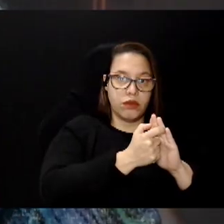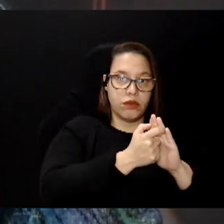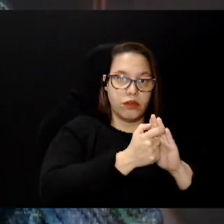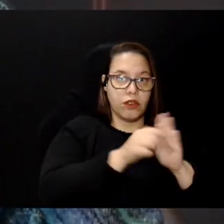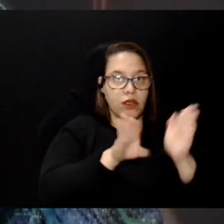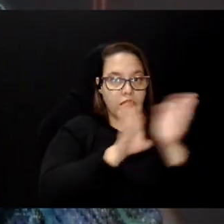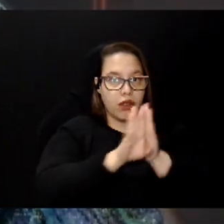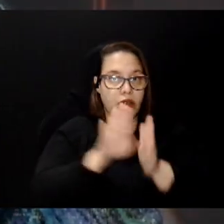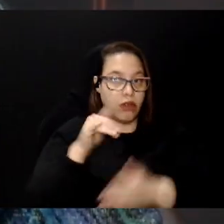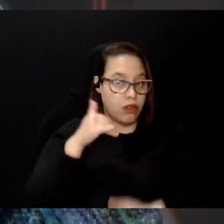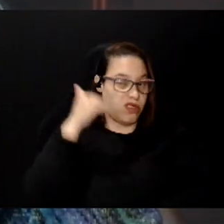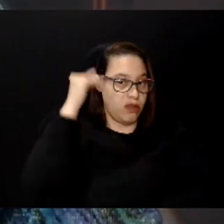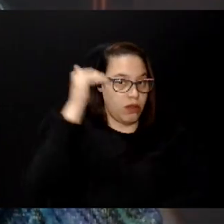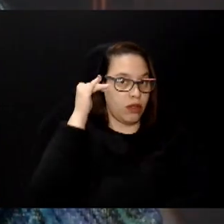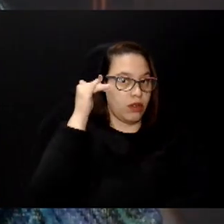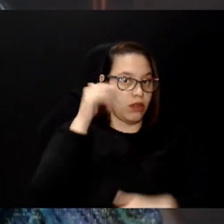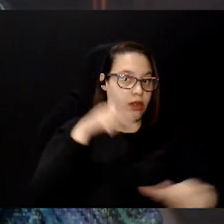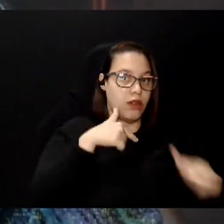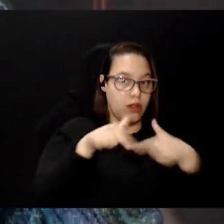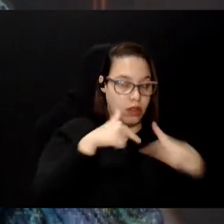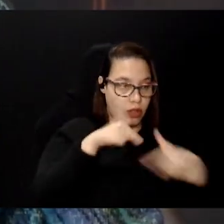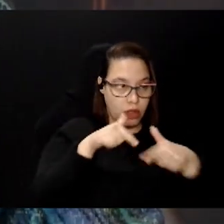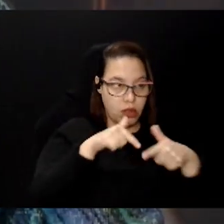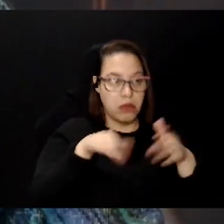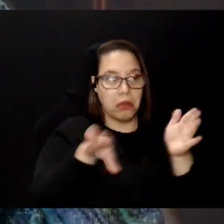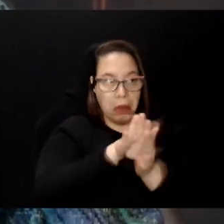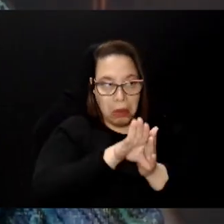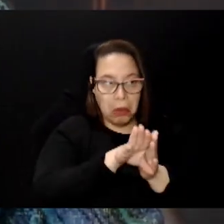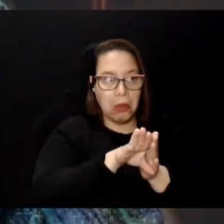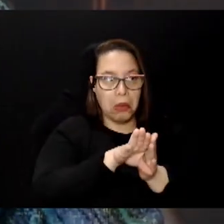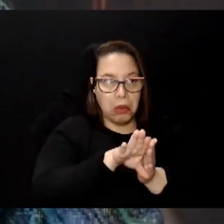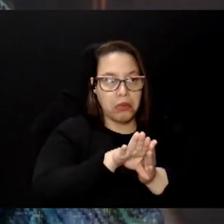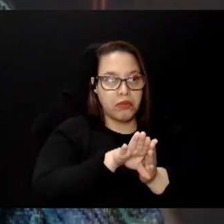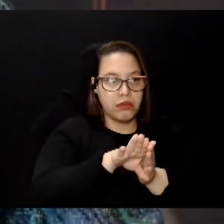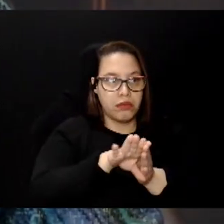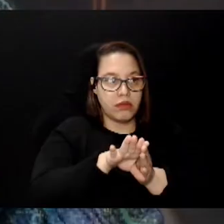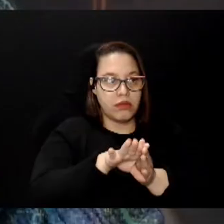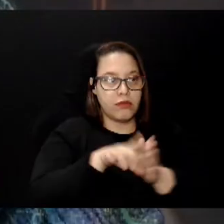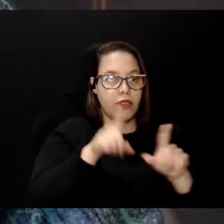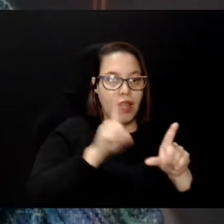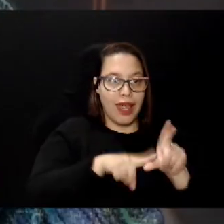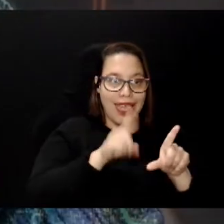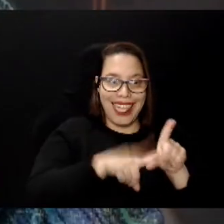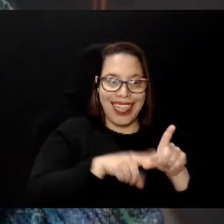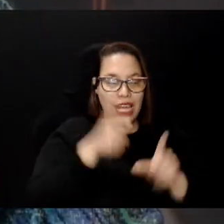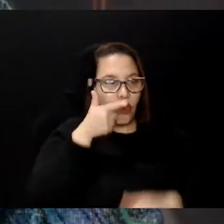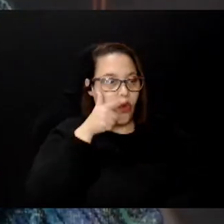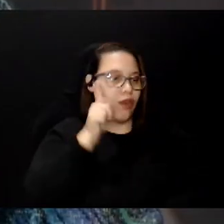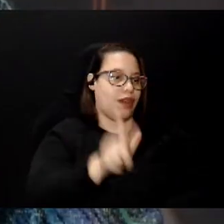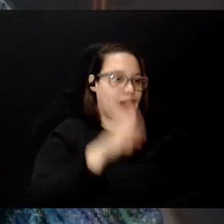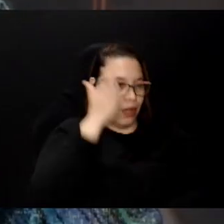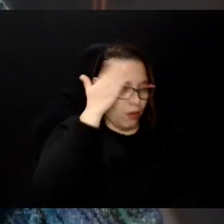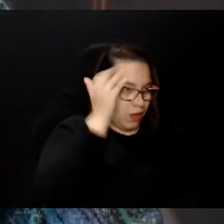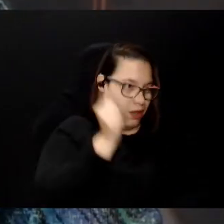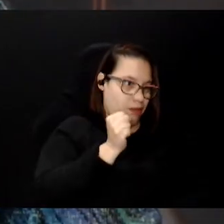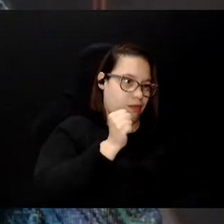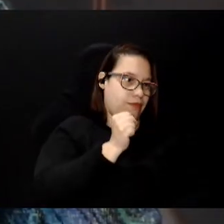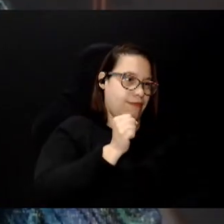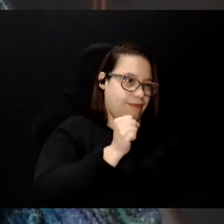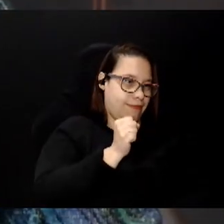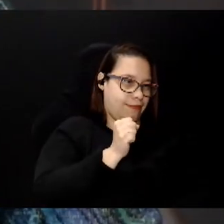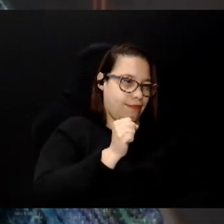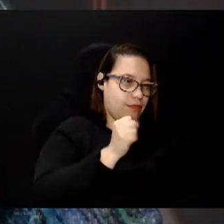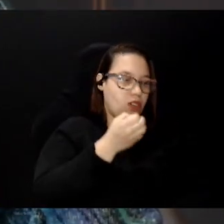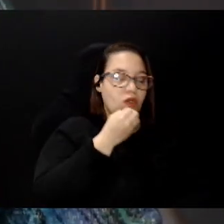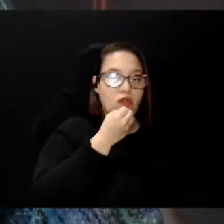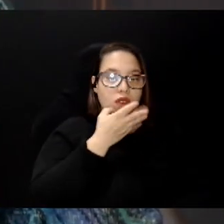de entrar, né, de ingressar no mercado de trabalho já letrado. Exatamente. Então, isso vai ser benéfico para